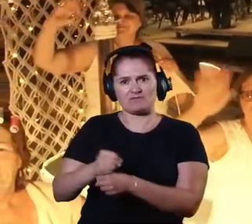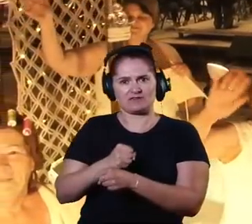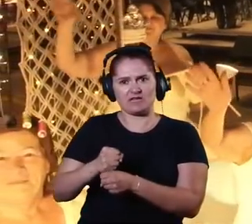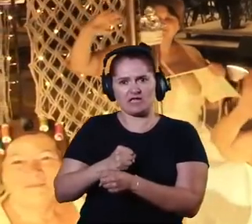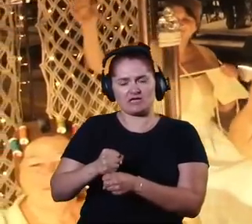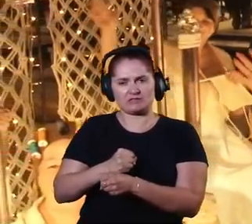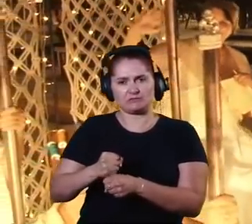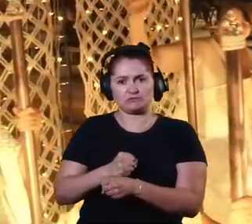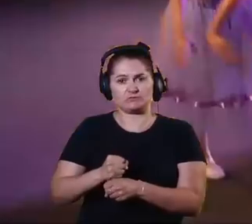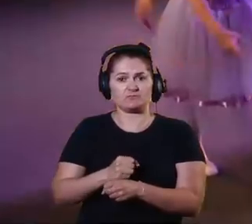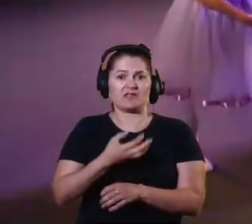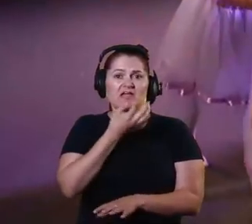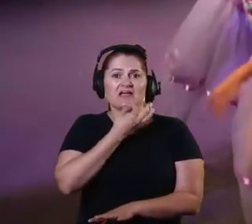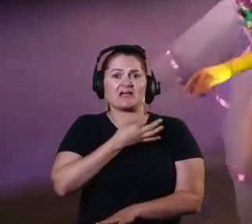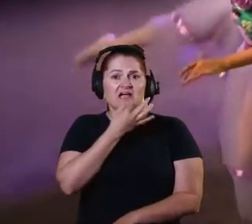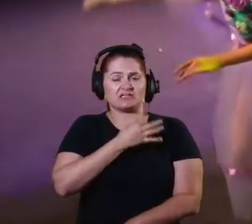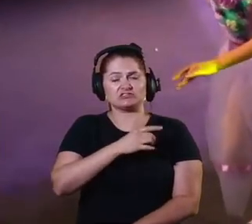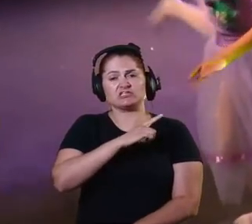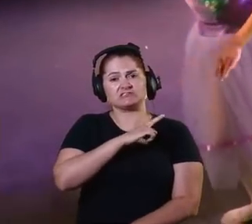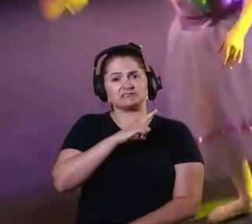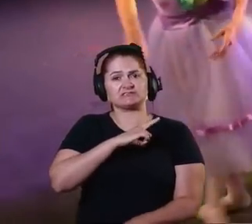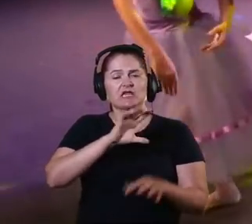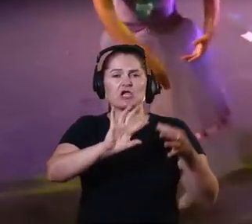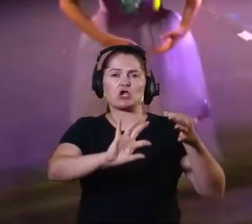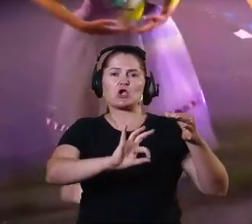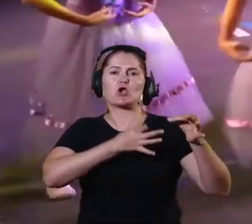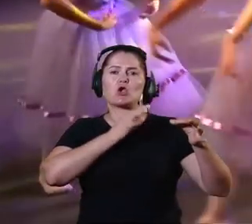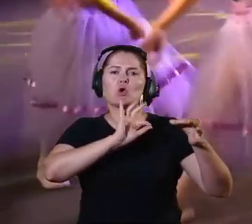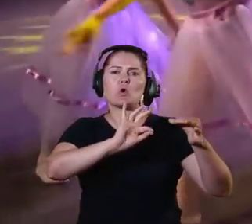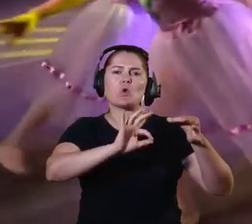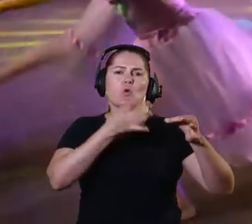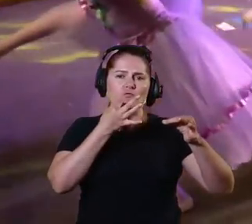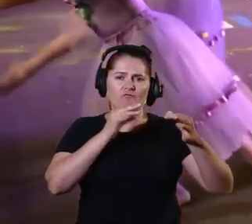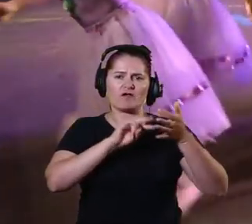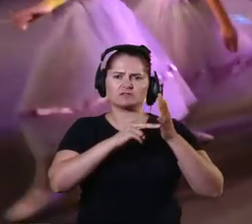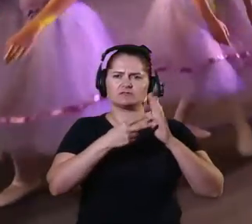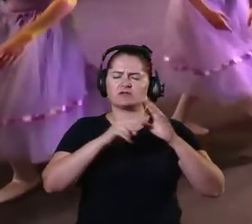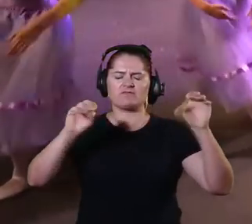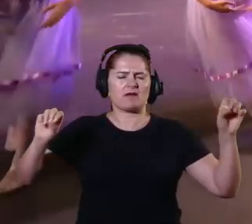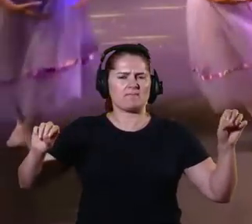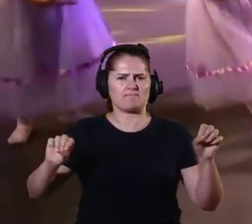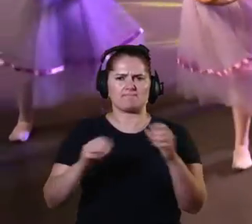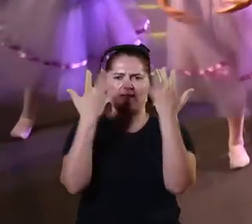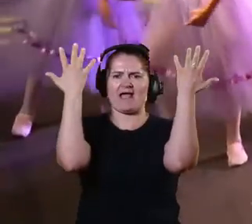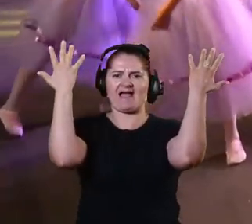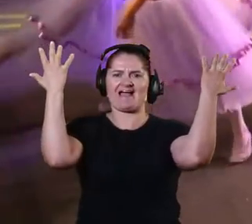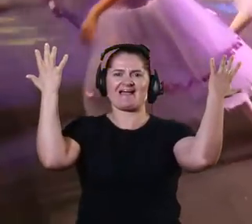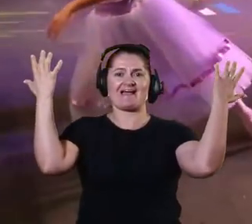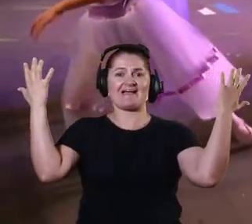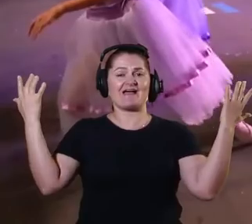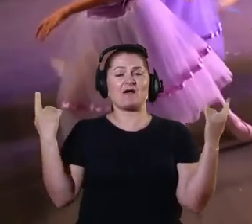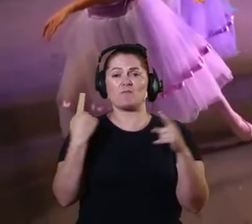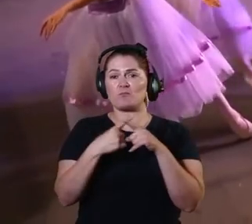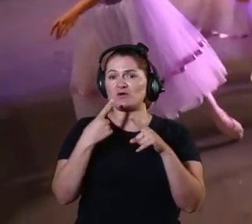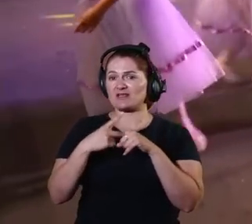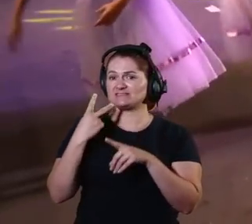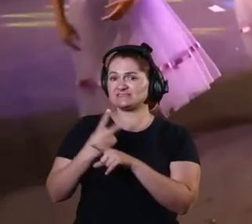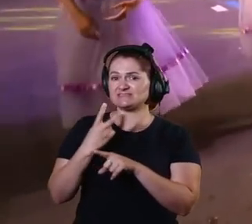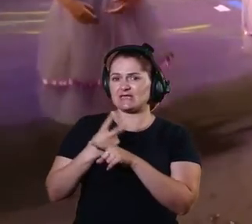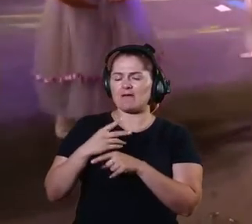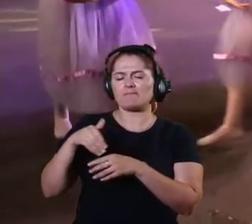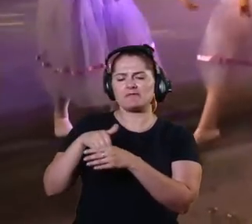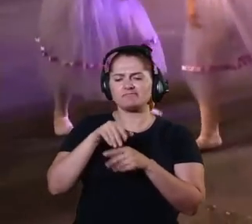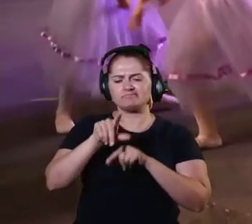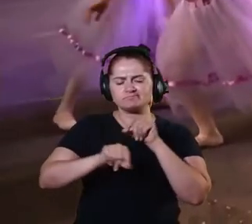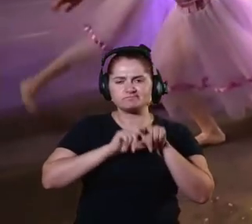é símbolo da celebração, sendo cada edição uma rainha coroada para perpetuar essa